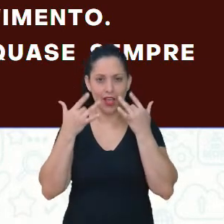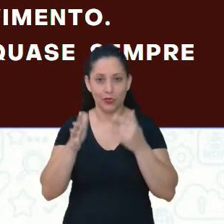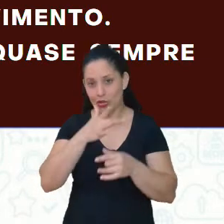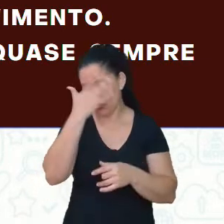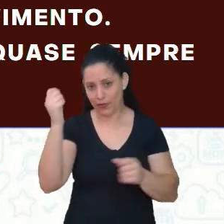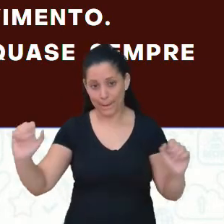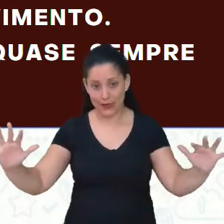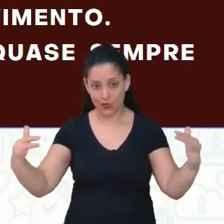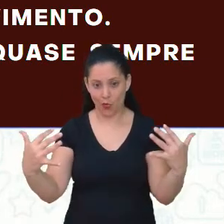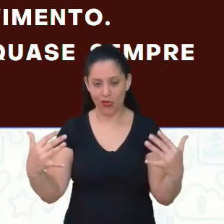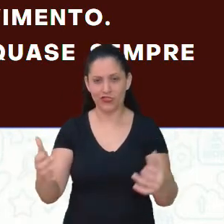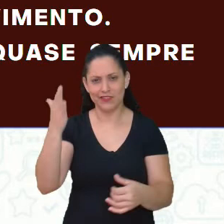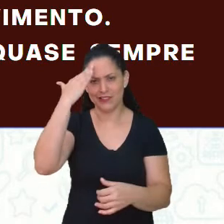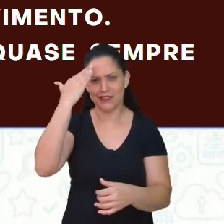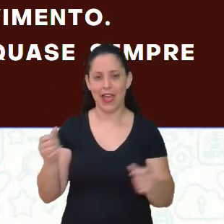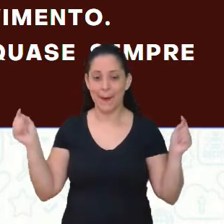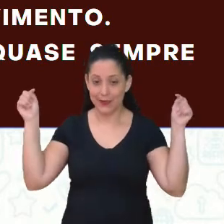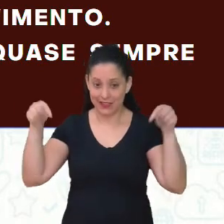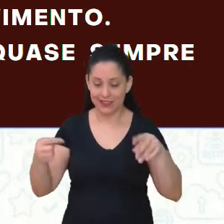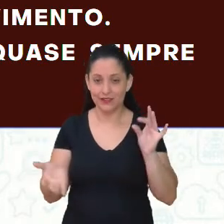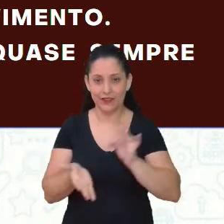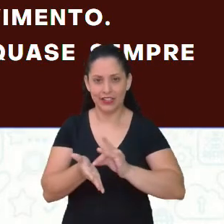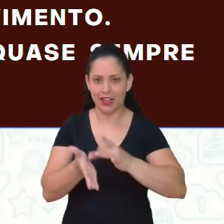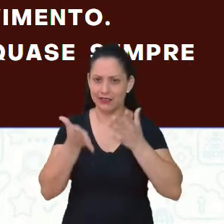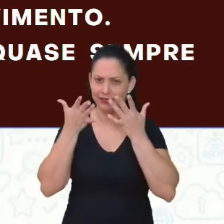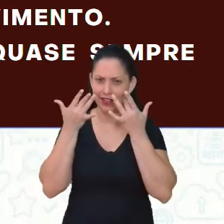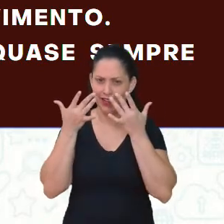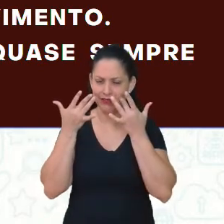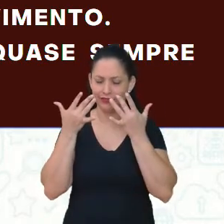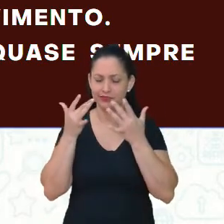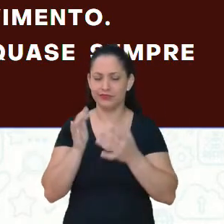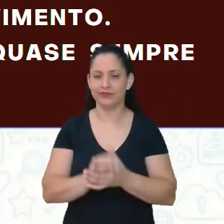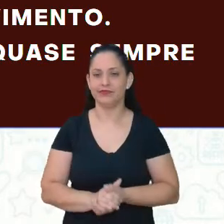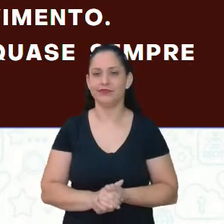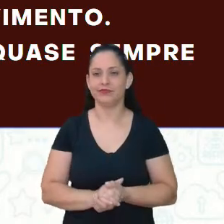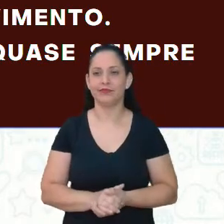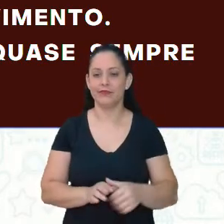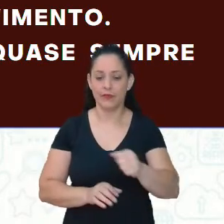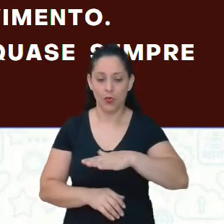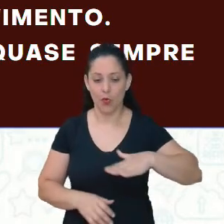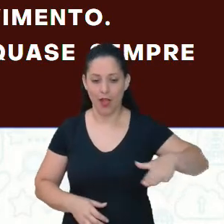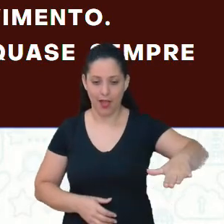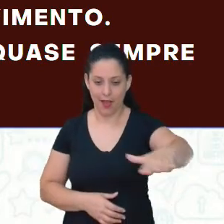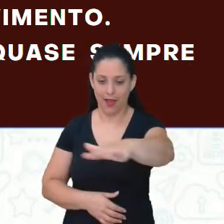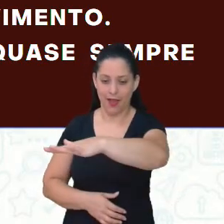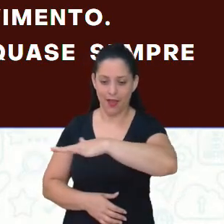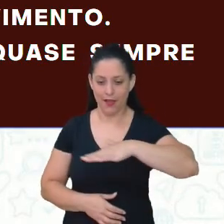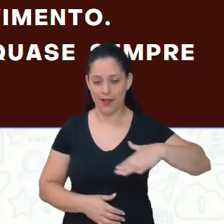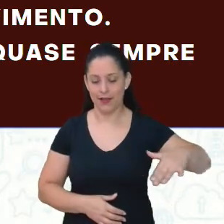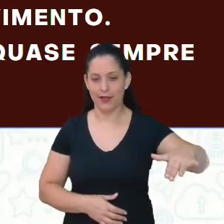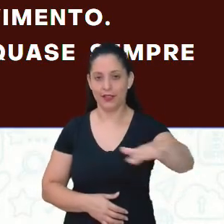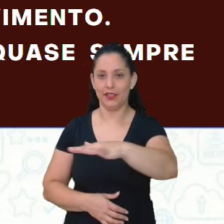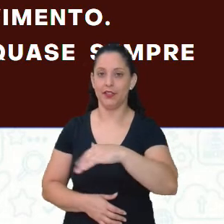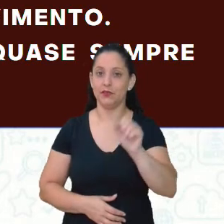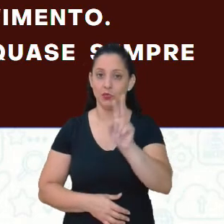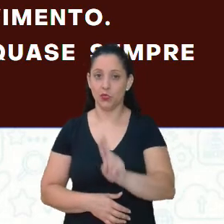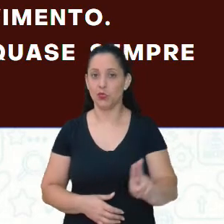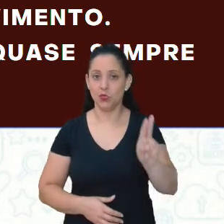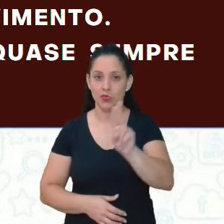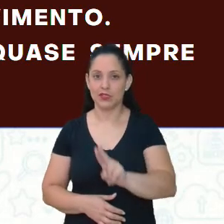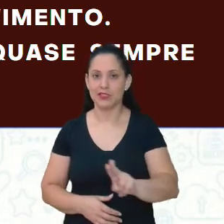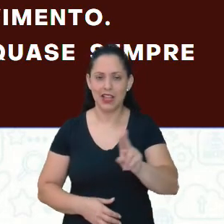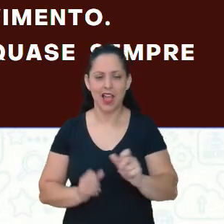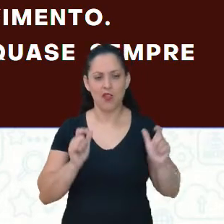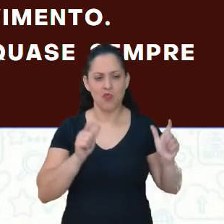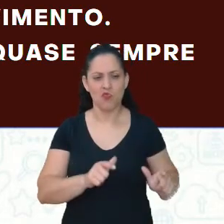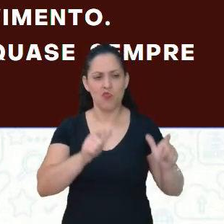não precisa ter a ilusão de uma encenação naturalista. O espaço cênico também é ressignificado, se utilizando de outros